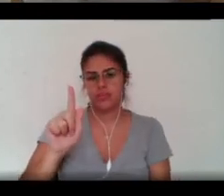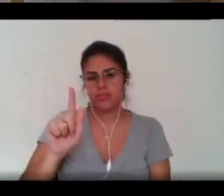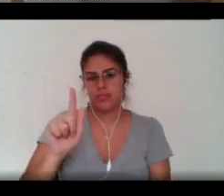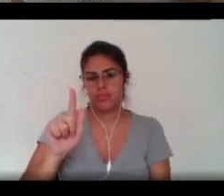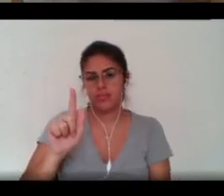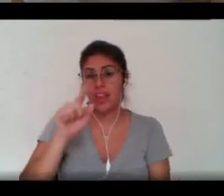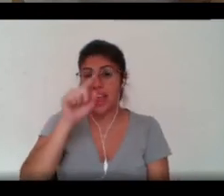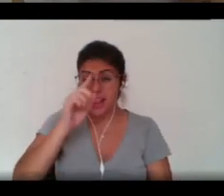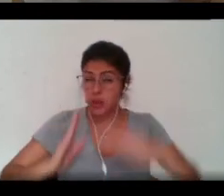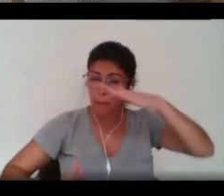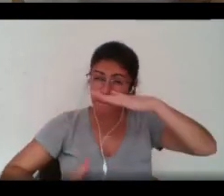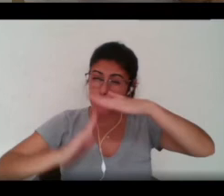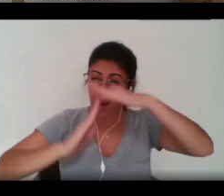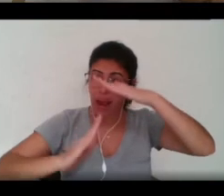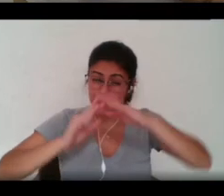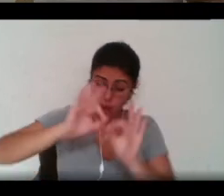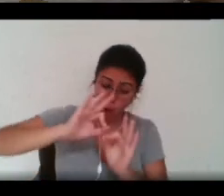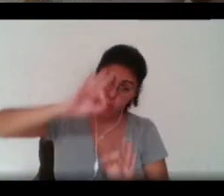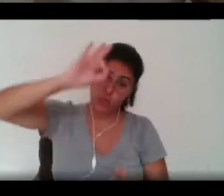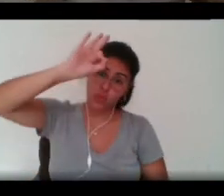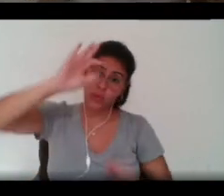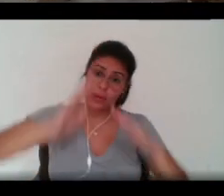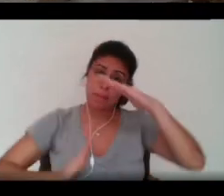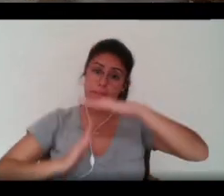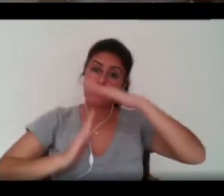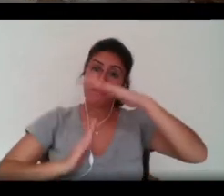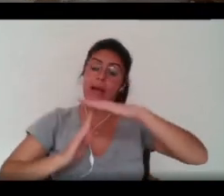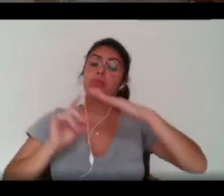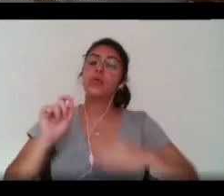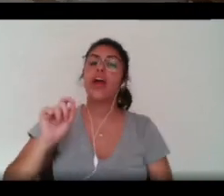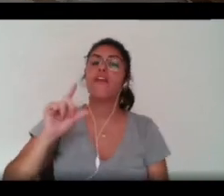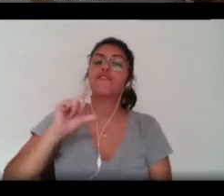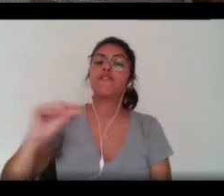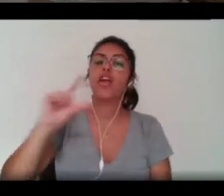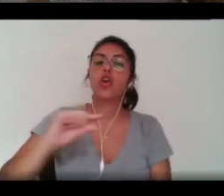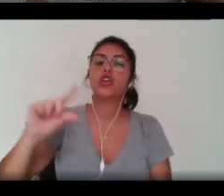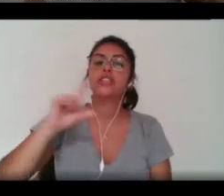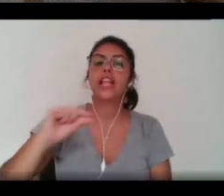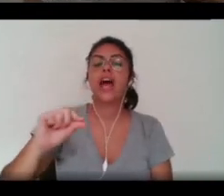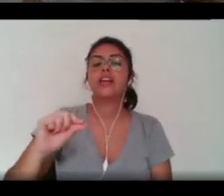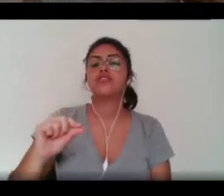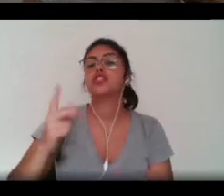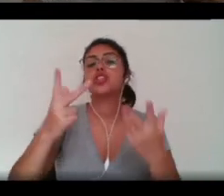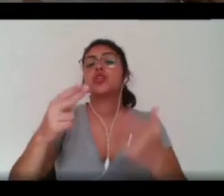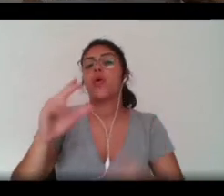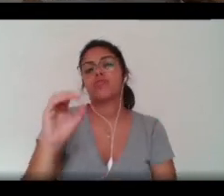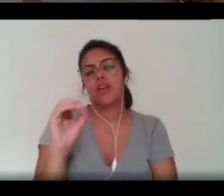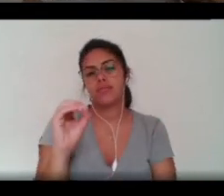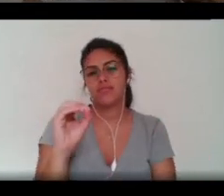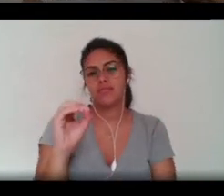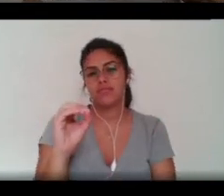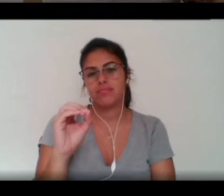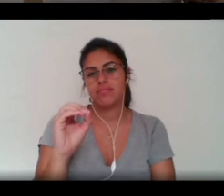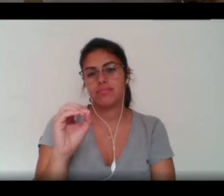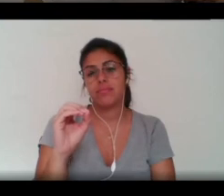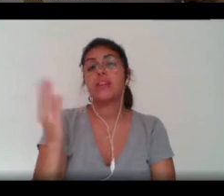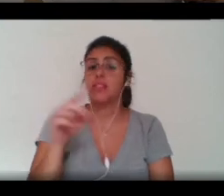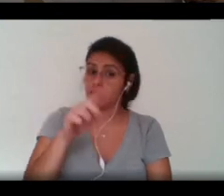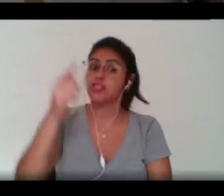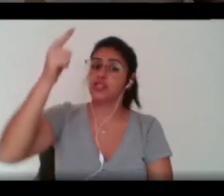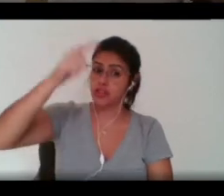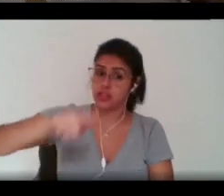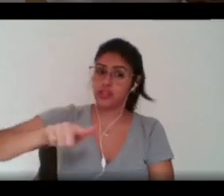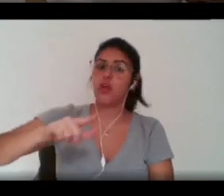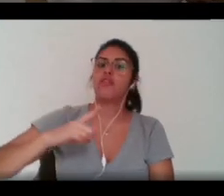a velocidade é igual a 0. Então, aqui, de novo, eu tenho uma aceleração diferente de 0 e